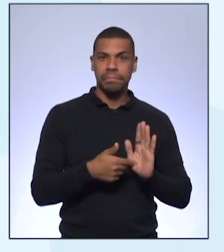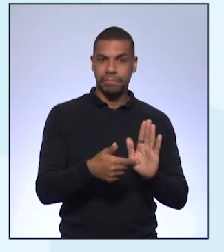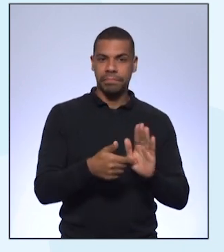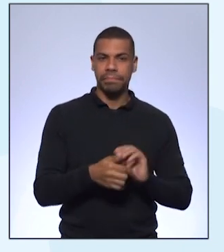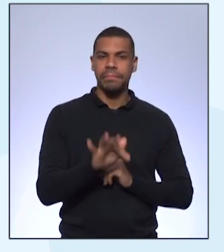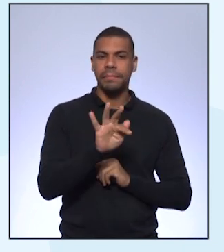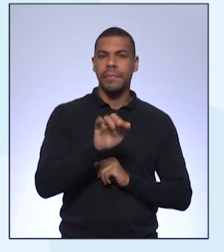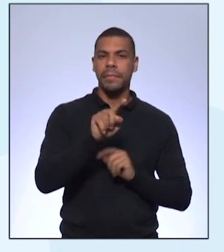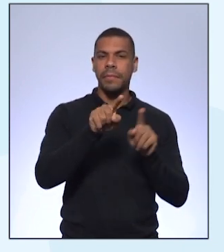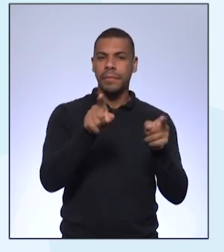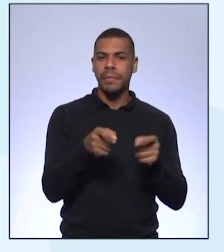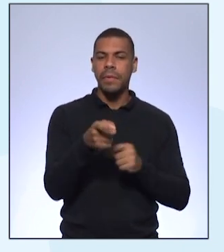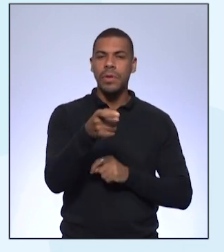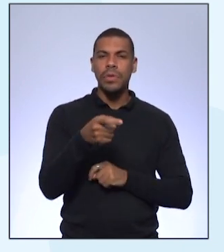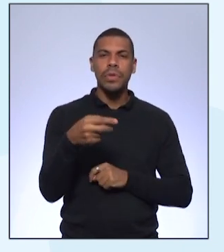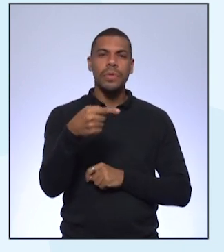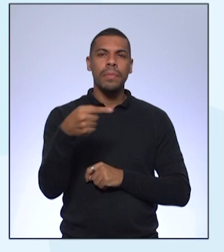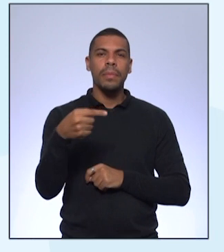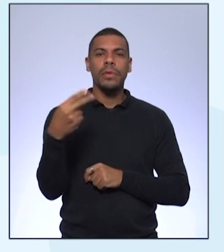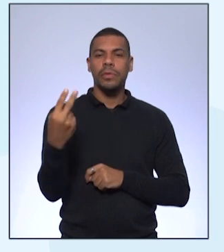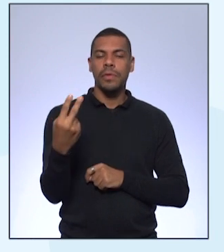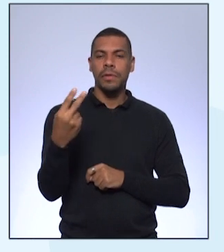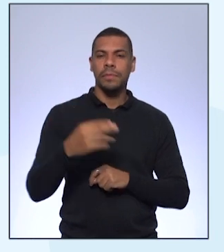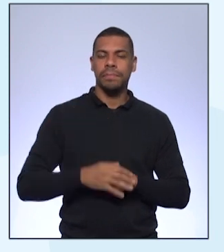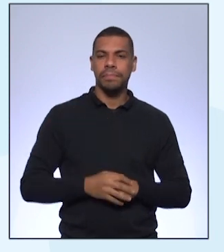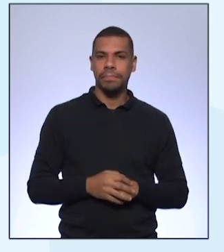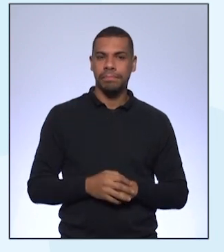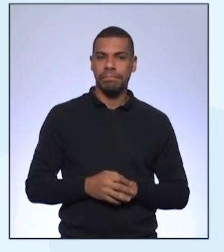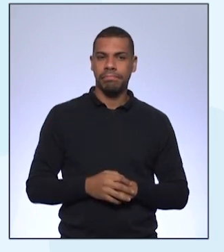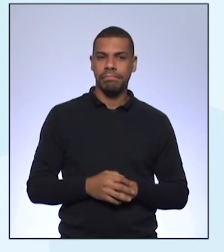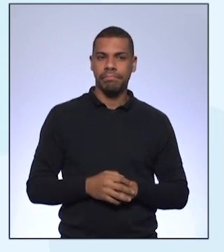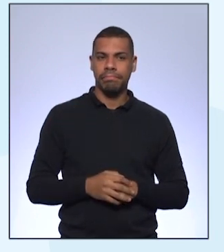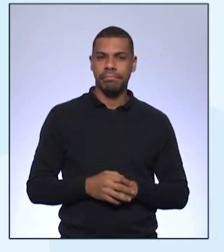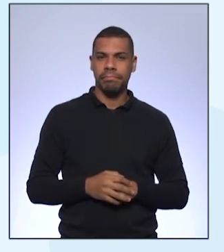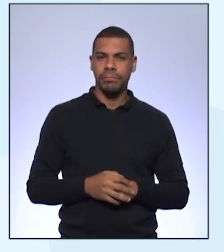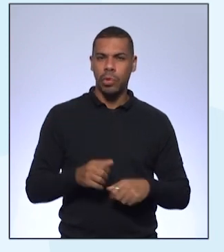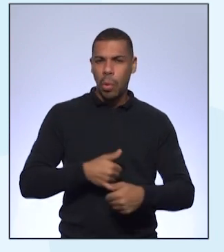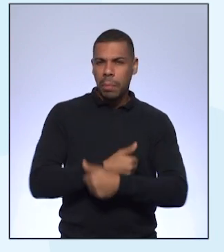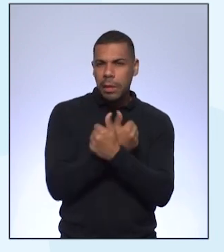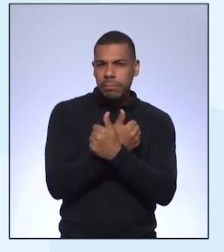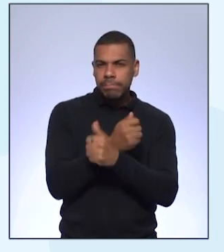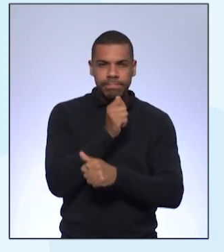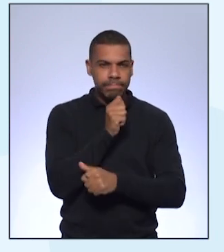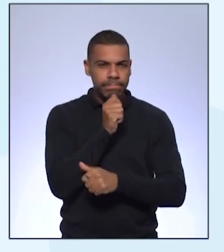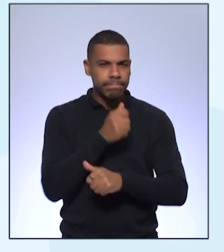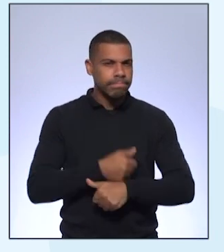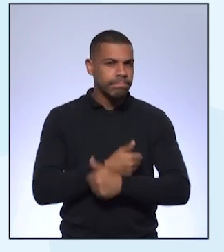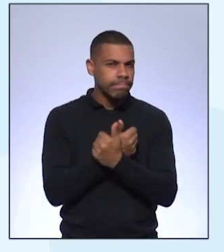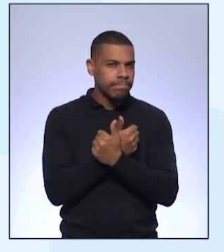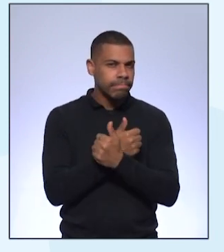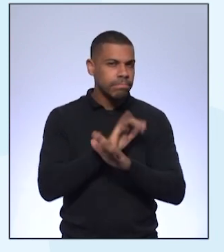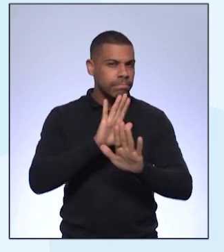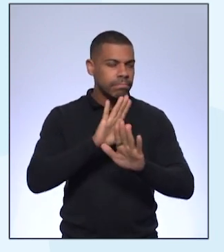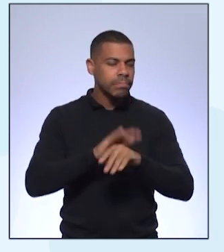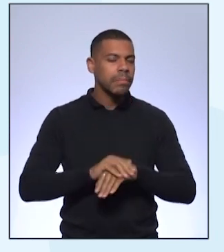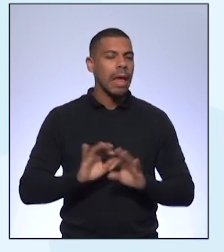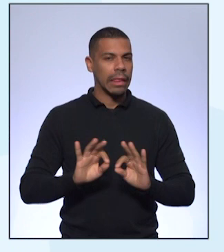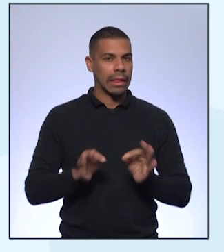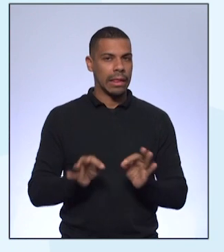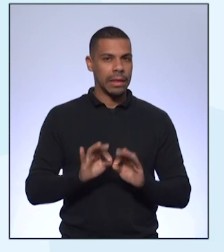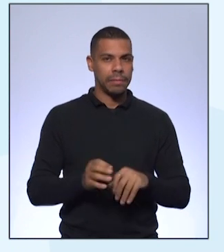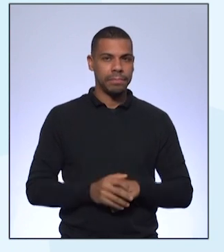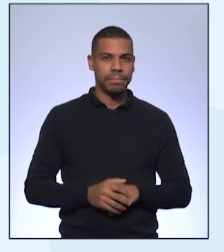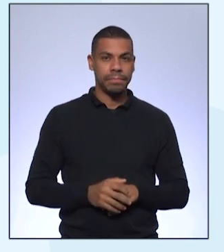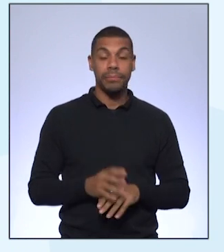x menos 2, uma funçãozinha aí, não vou falar ainda do primeiro grau, né? Eles ainda não viram isso, mas uma funçãozinha simples, tá?